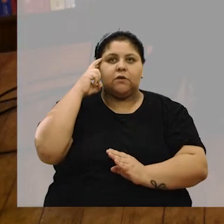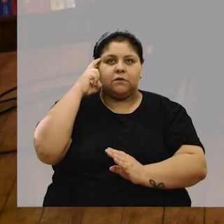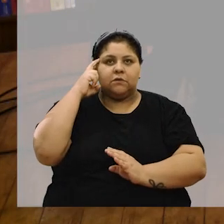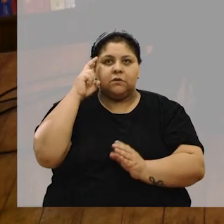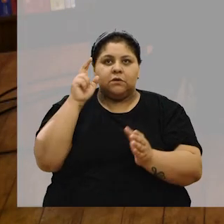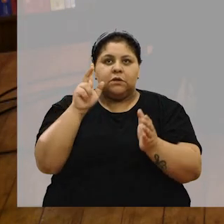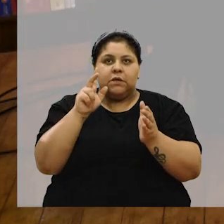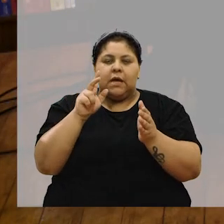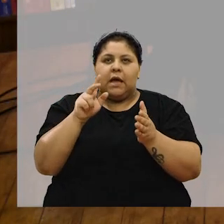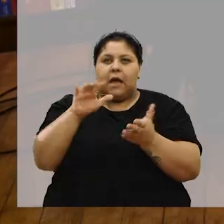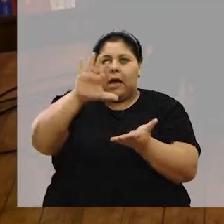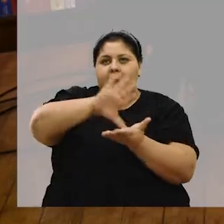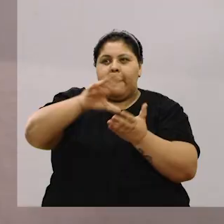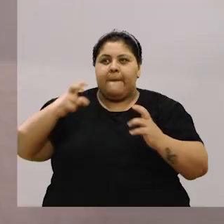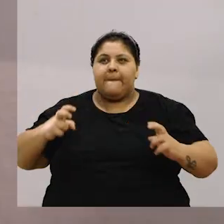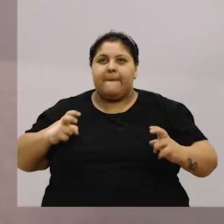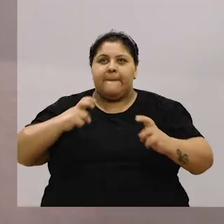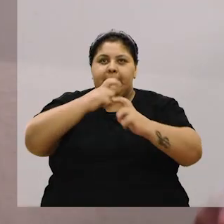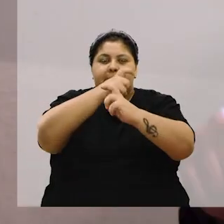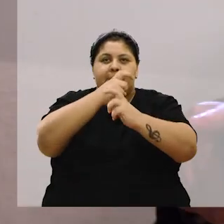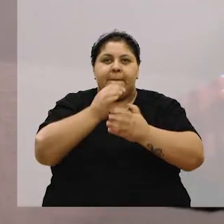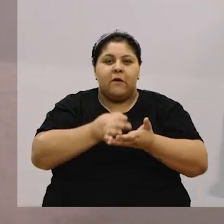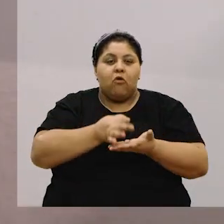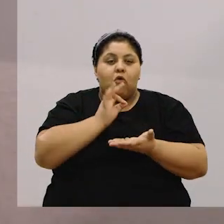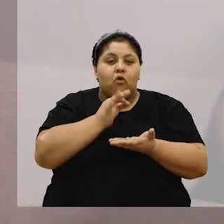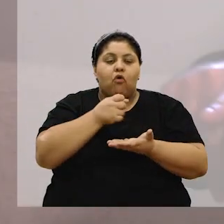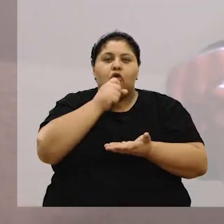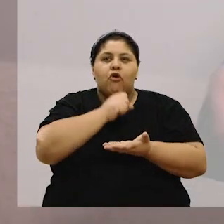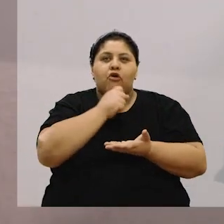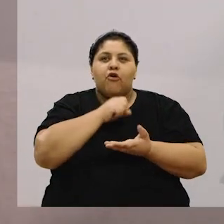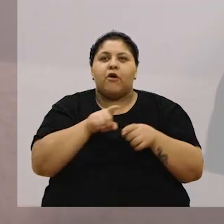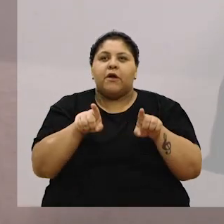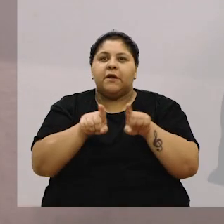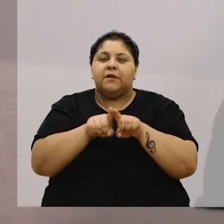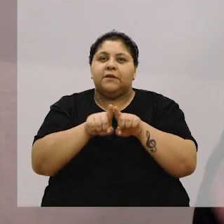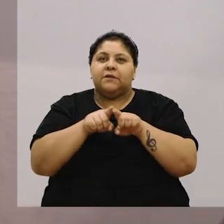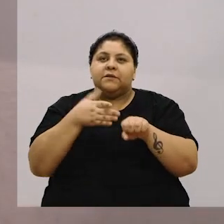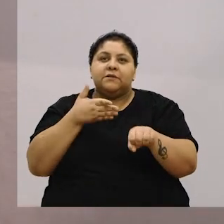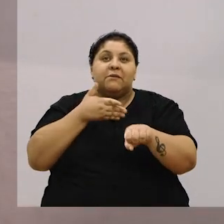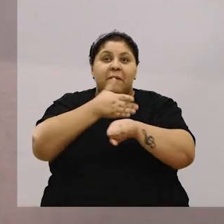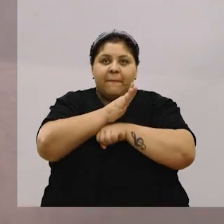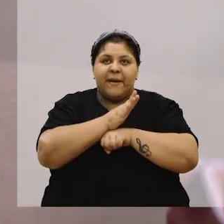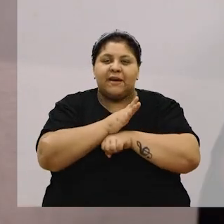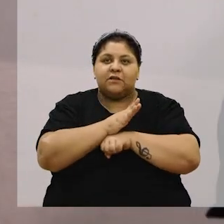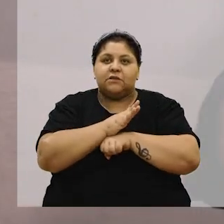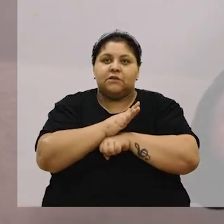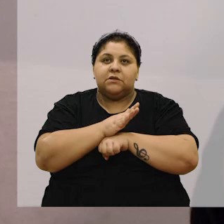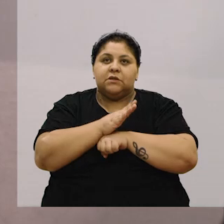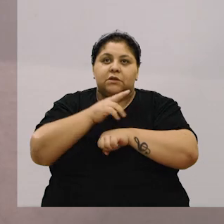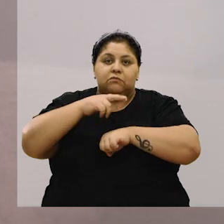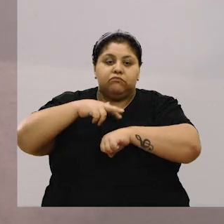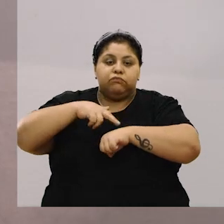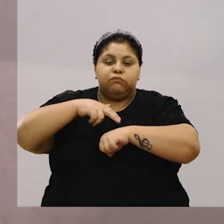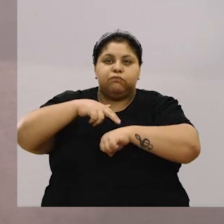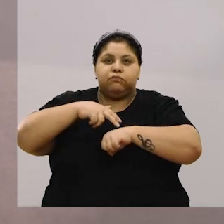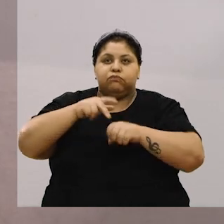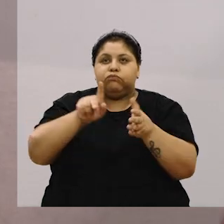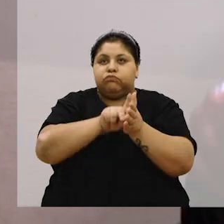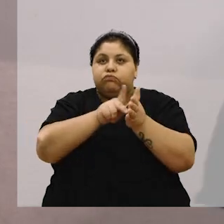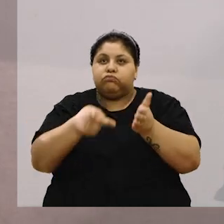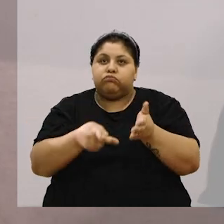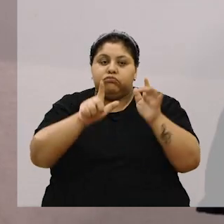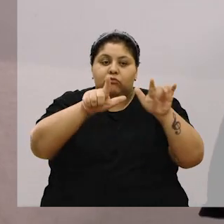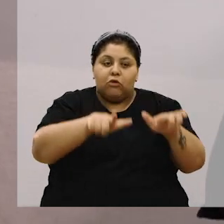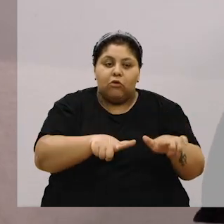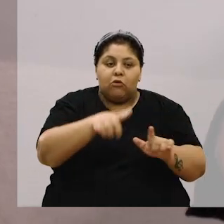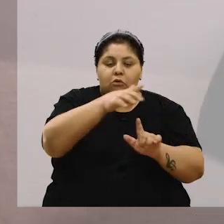da Cultura ali, a Praça Dante, o Café da Velha acaba sendo também parte de circulação ali, integrante